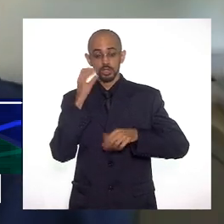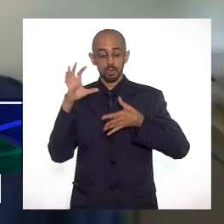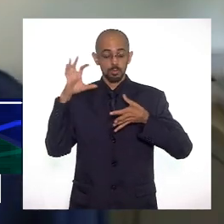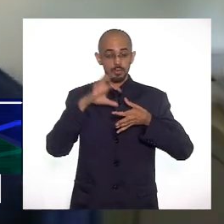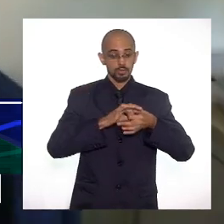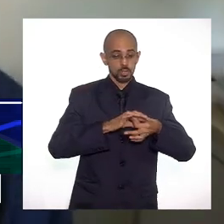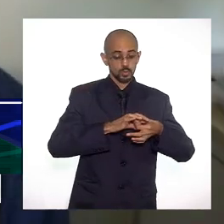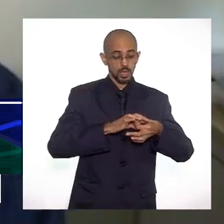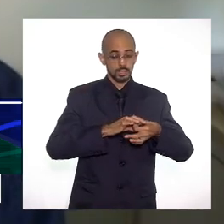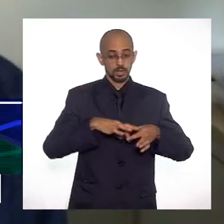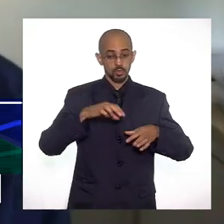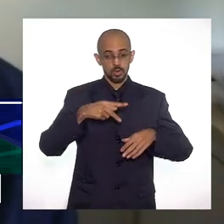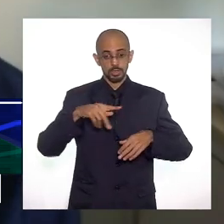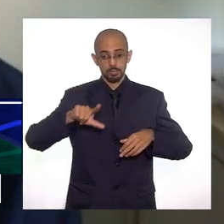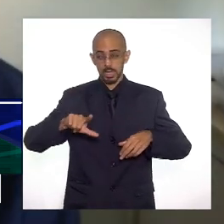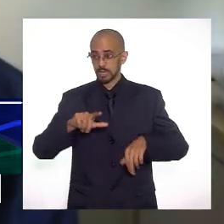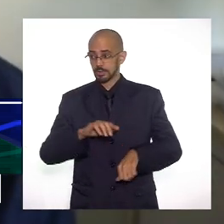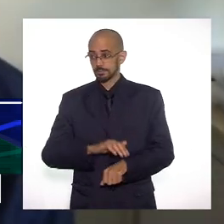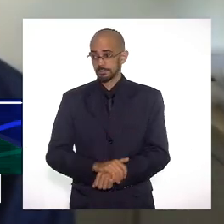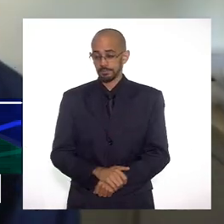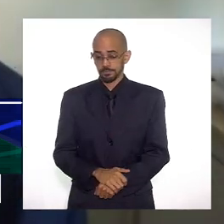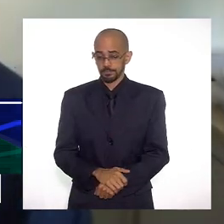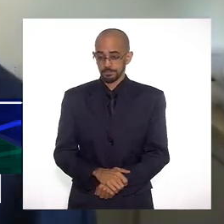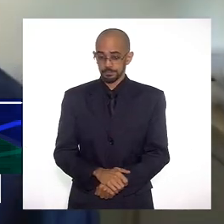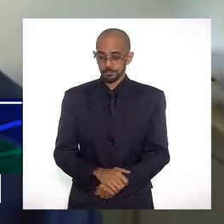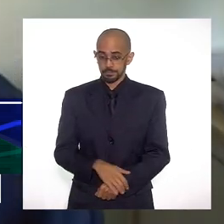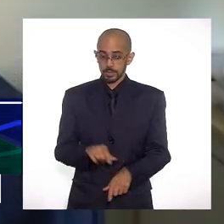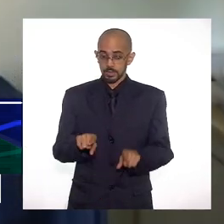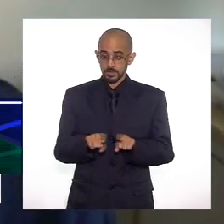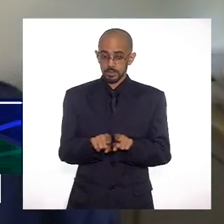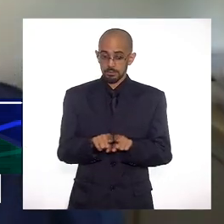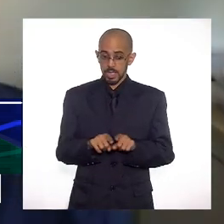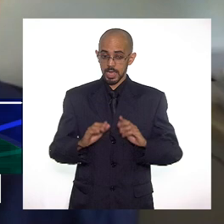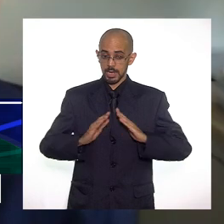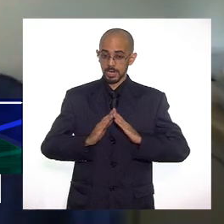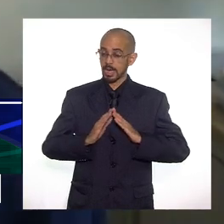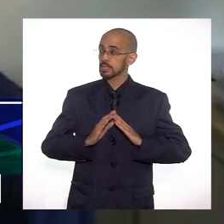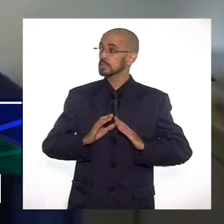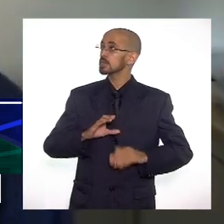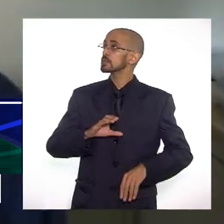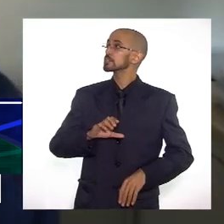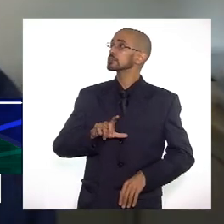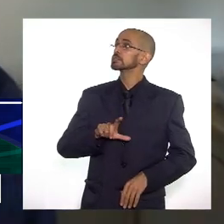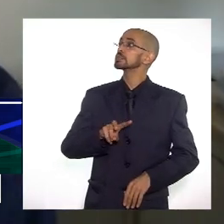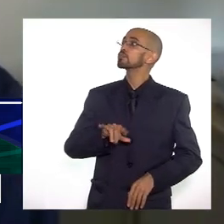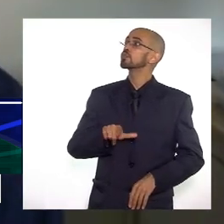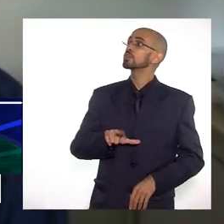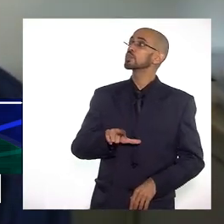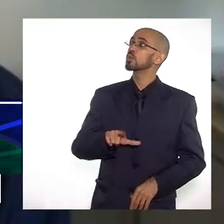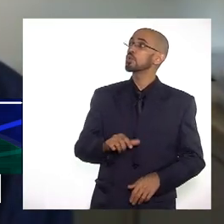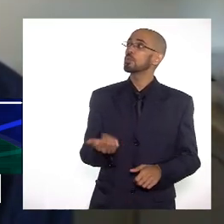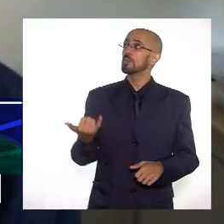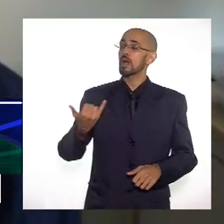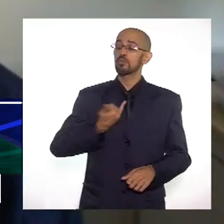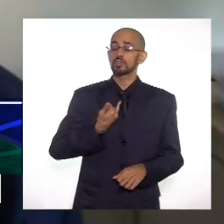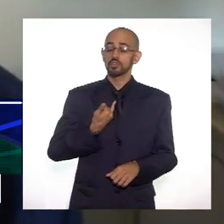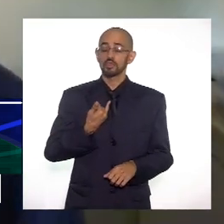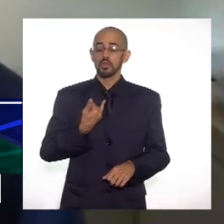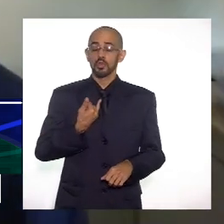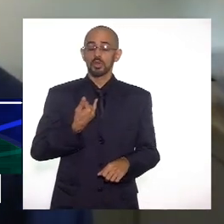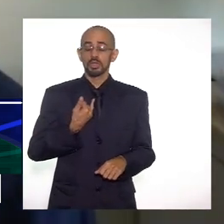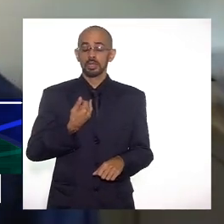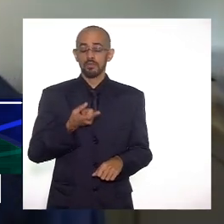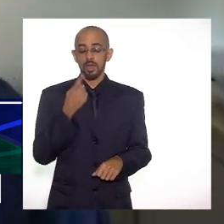lei. A Casa Civil informou que estava lá assistindo à reunião e não